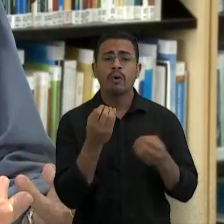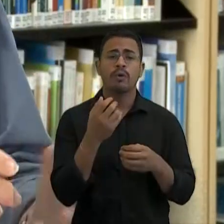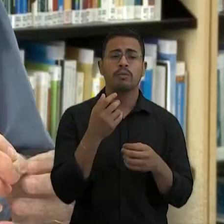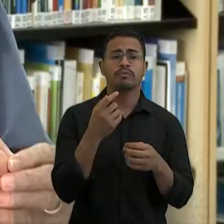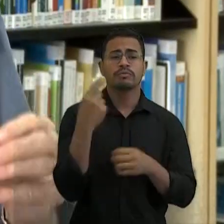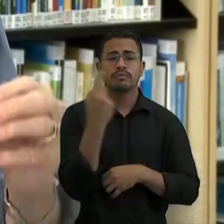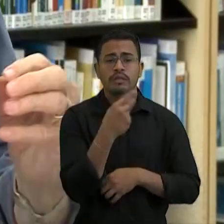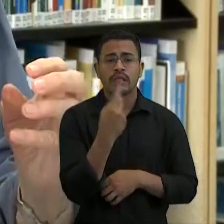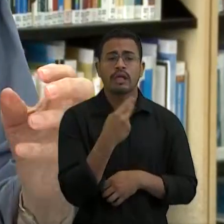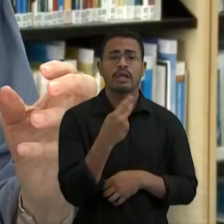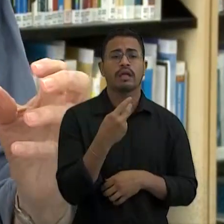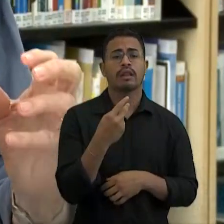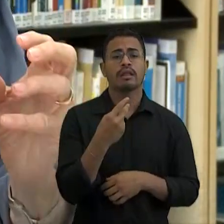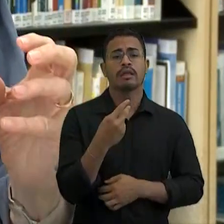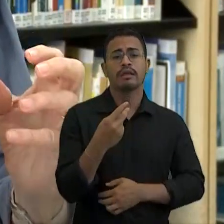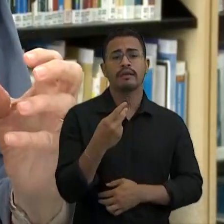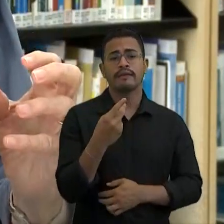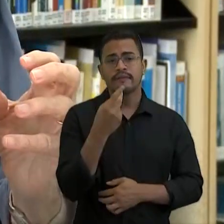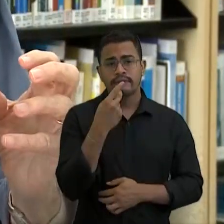alteridade que se